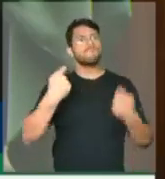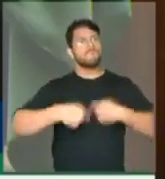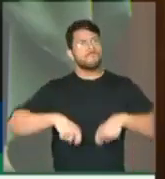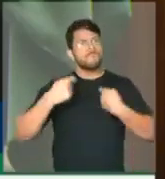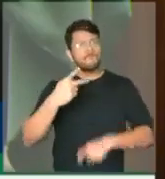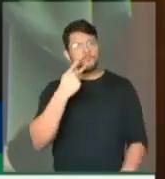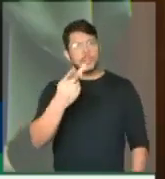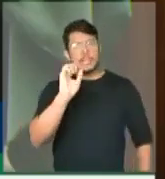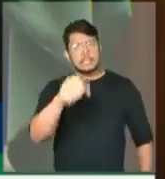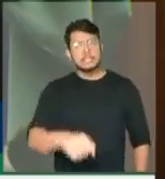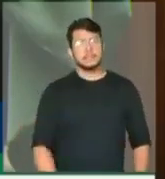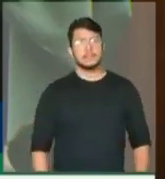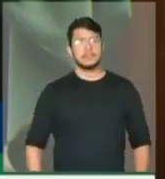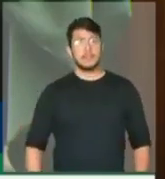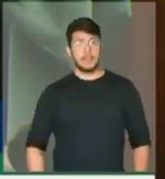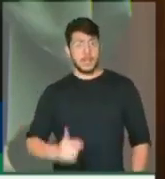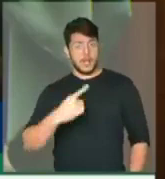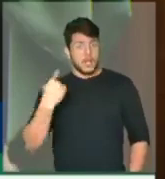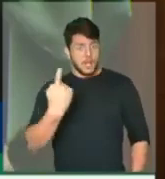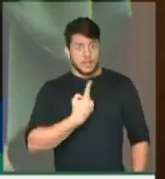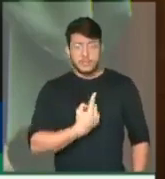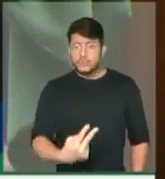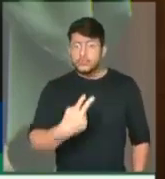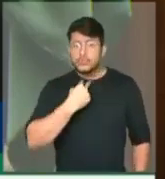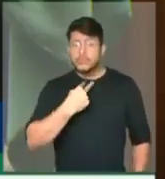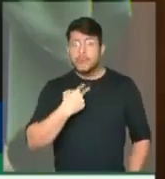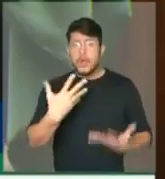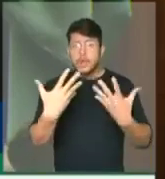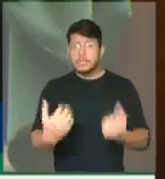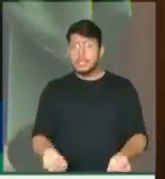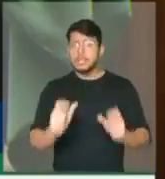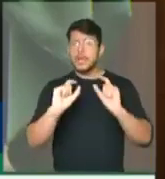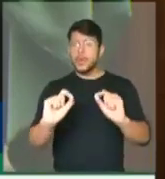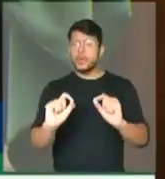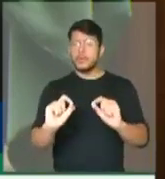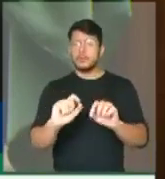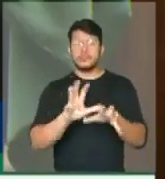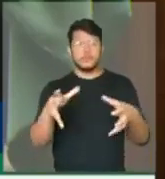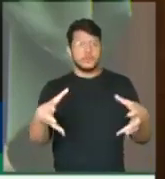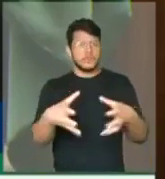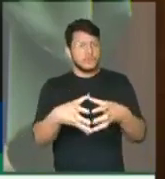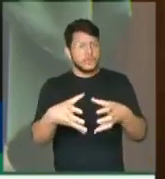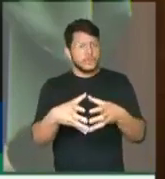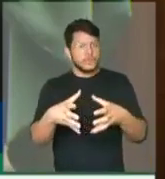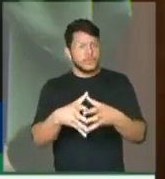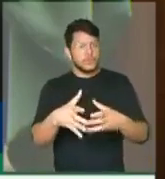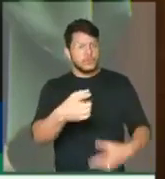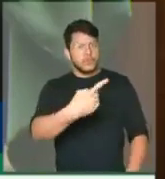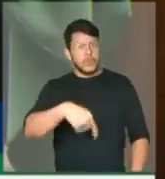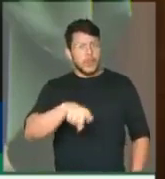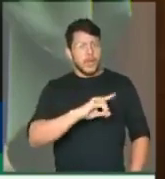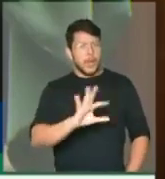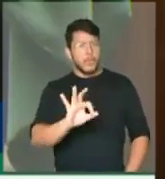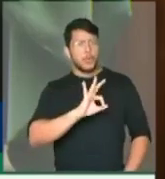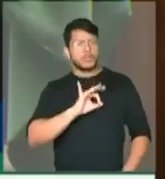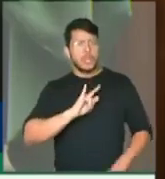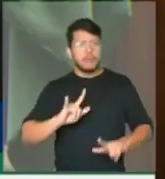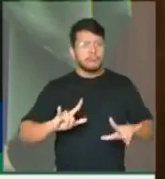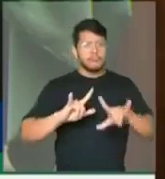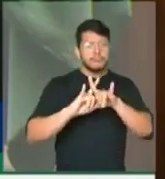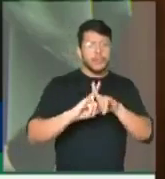dizer. Nós não podemos deixar e permitir que um grupo de milicianos, que o